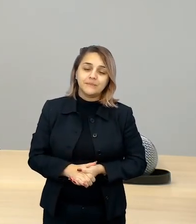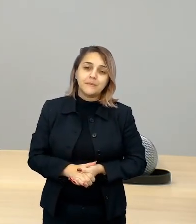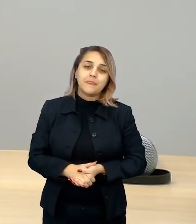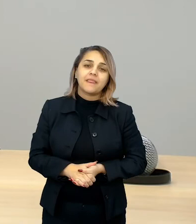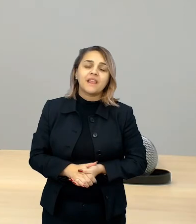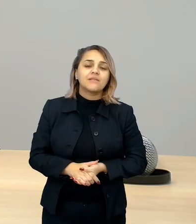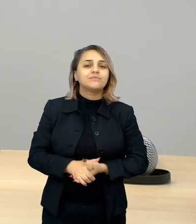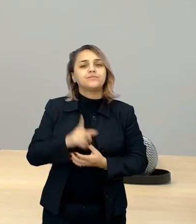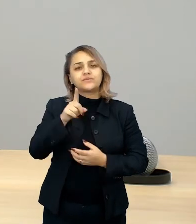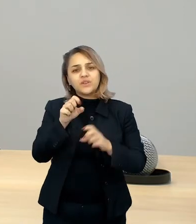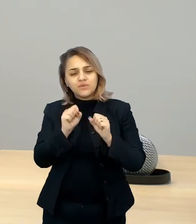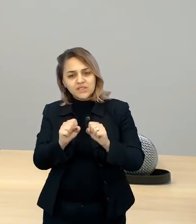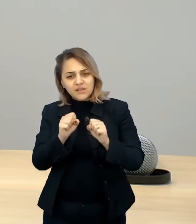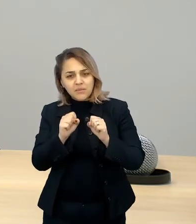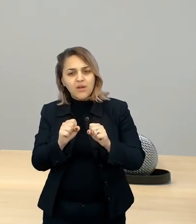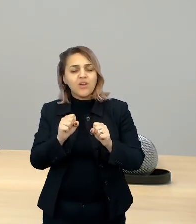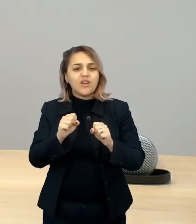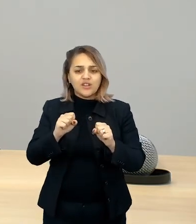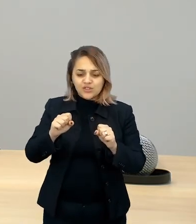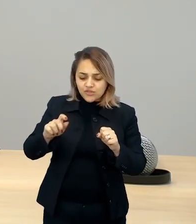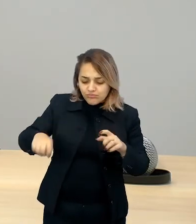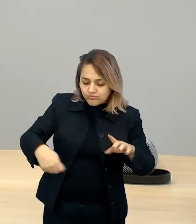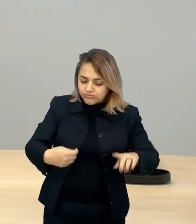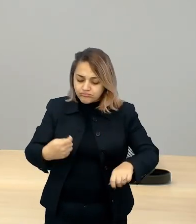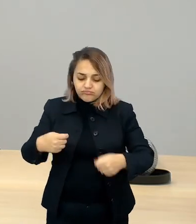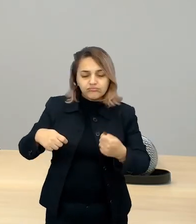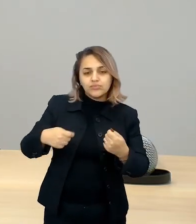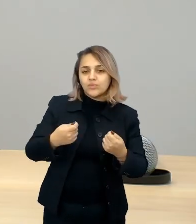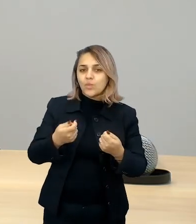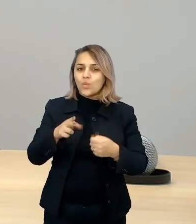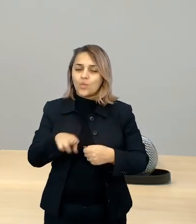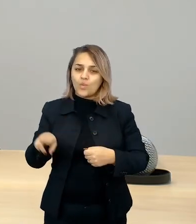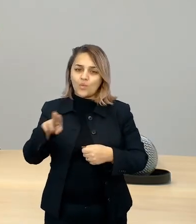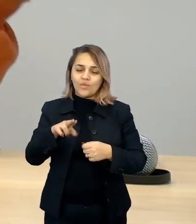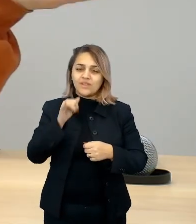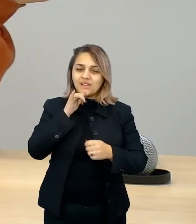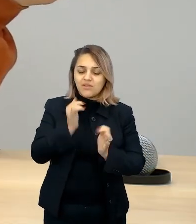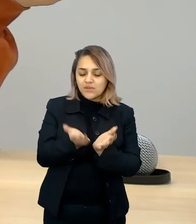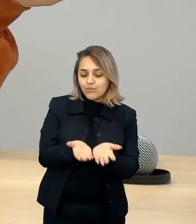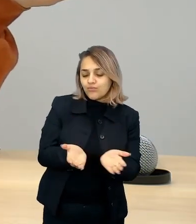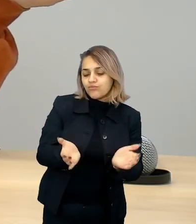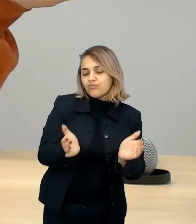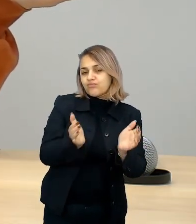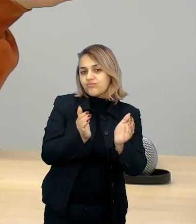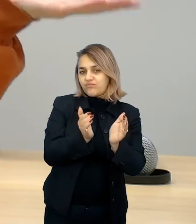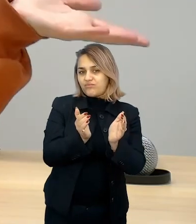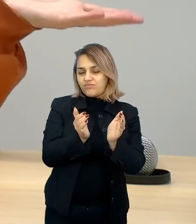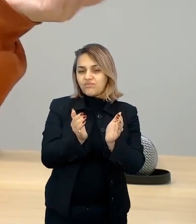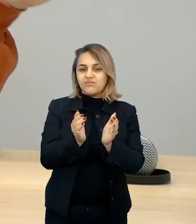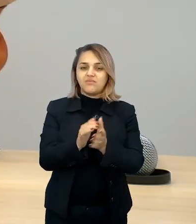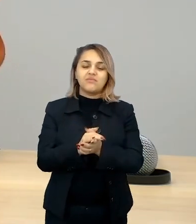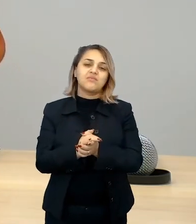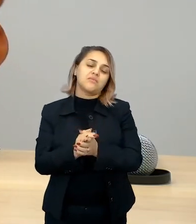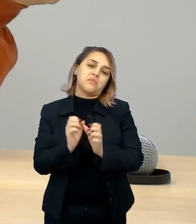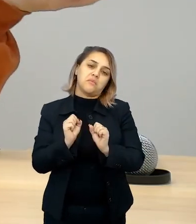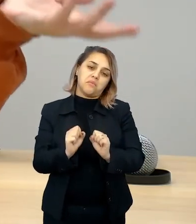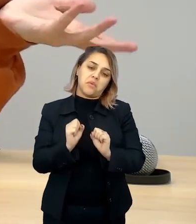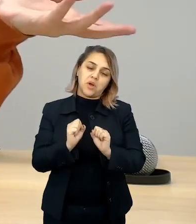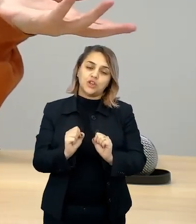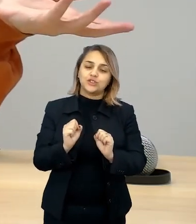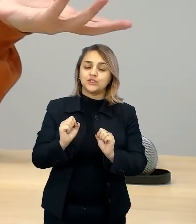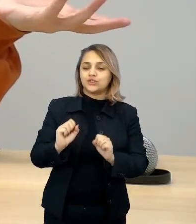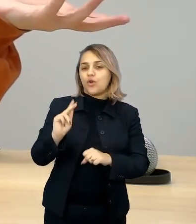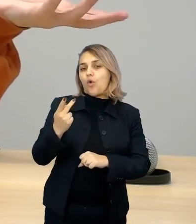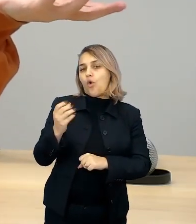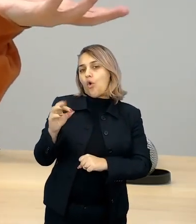Que você pode também, são menores, você pode manusear numa horta, num vaso, por exemplo, não necessariamente numa horta, num terreno, numa horta